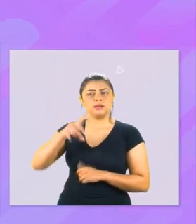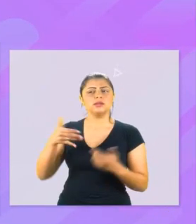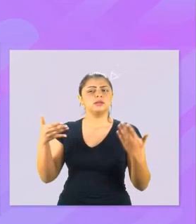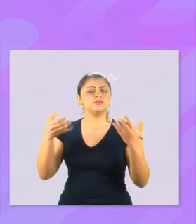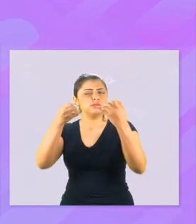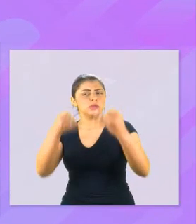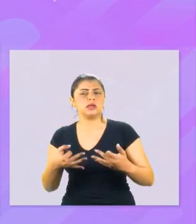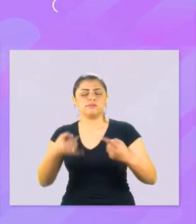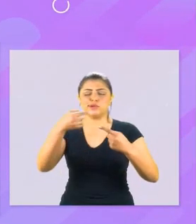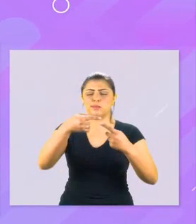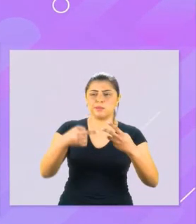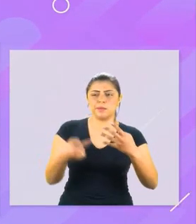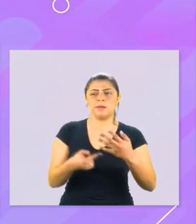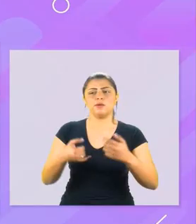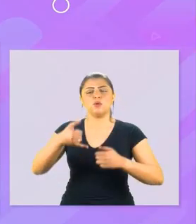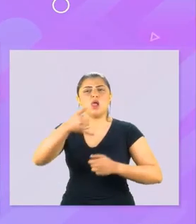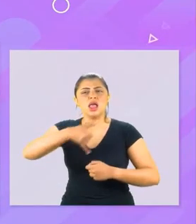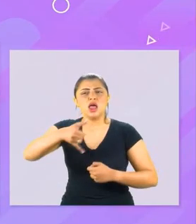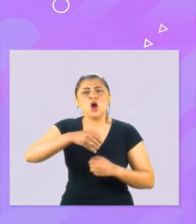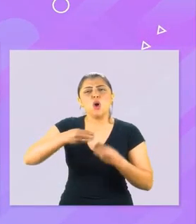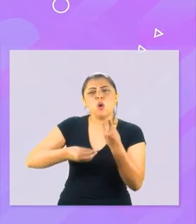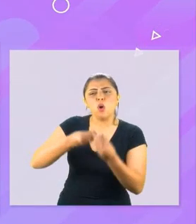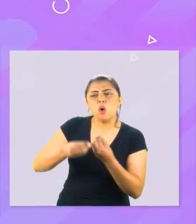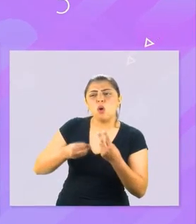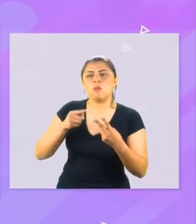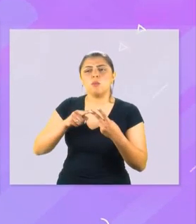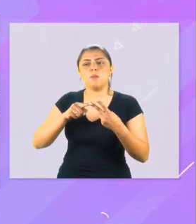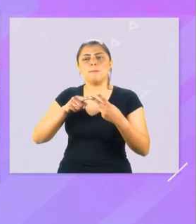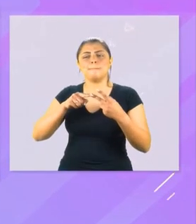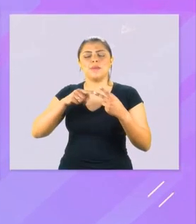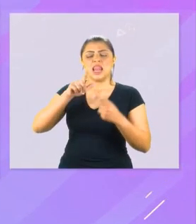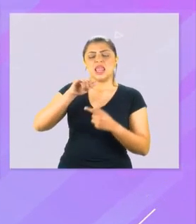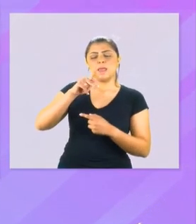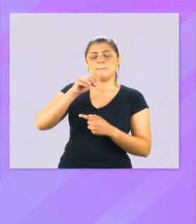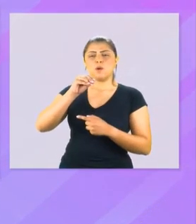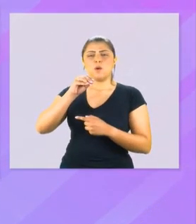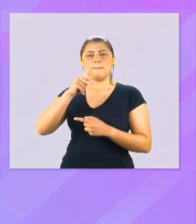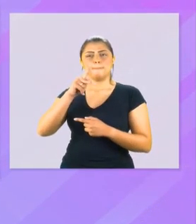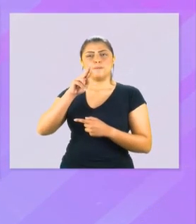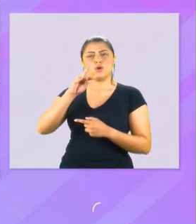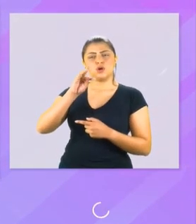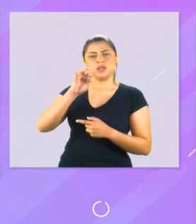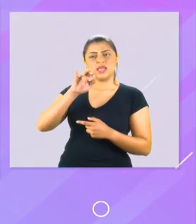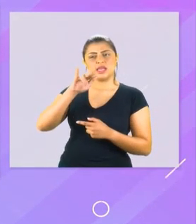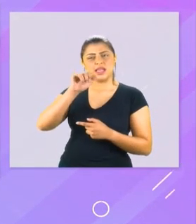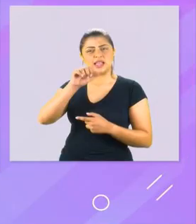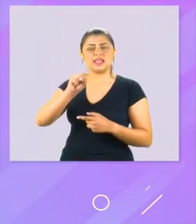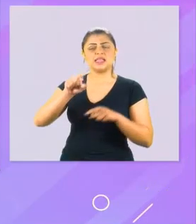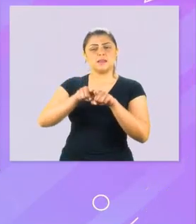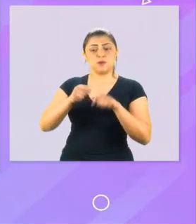formas do colesterol, sobre lipoproteínas, que são formas de transporte desse colesterol, e sobre a regulação do